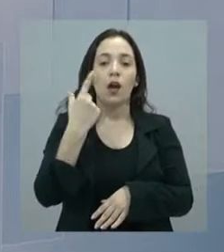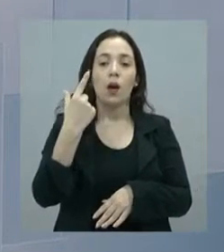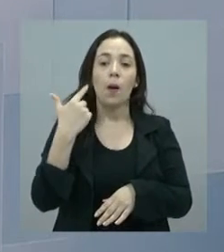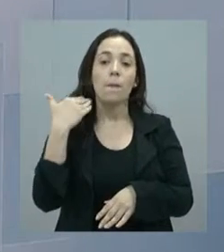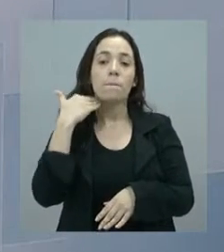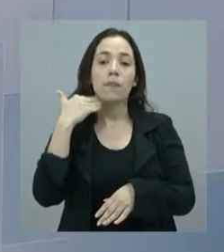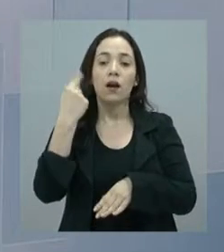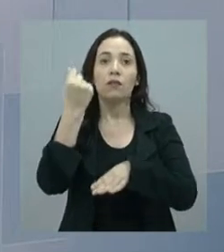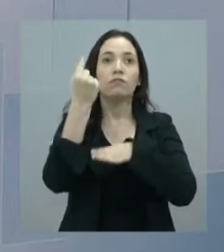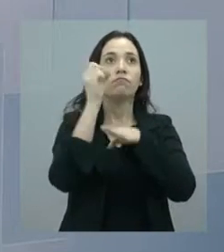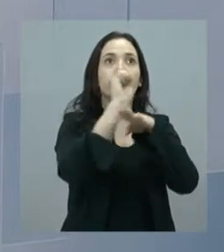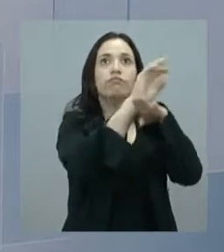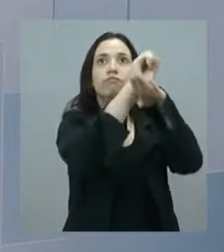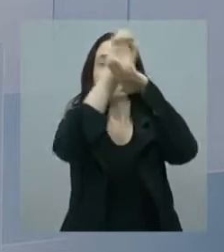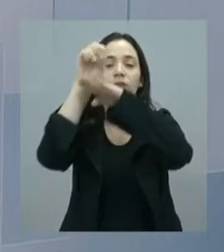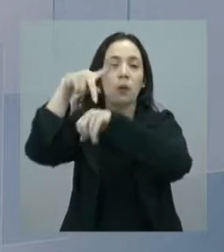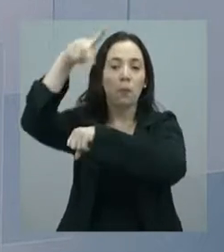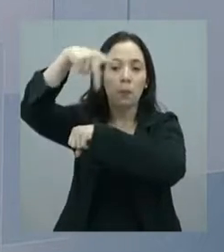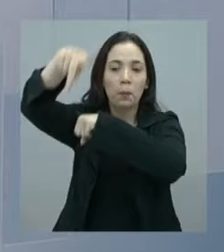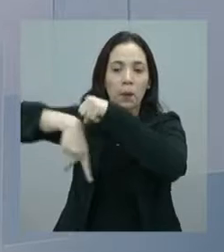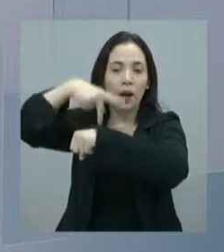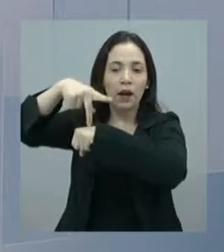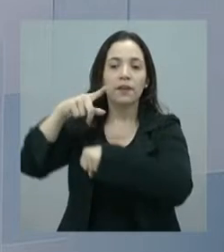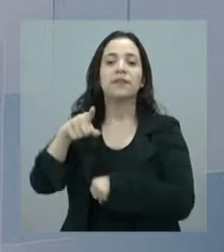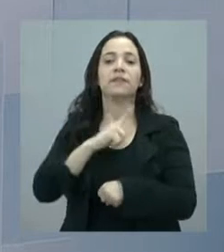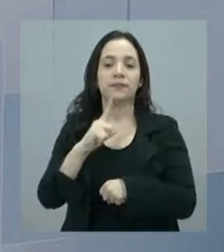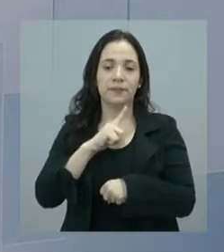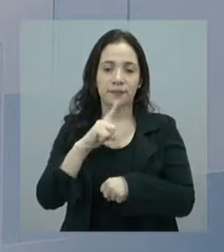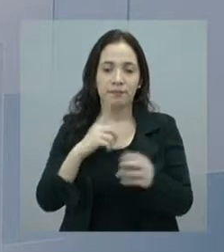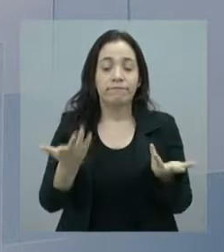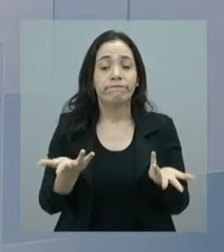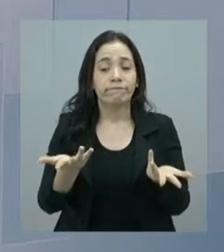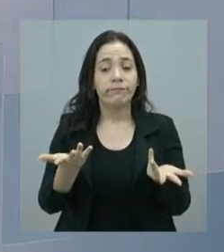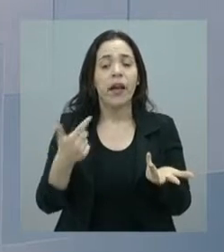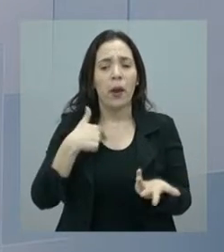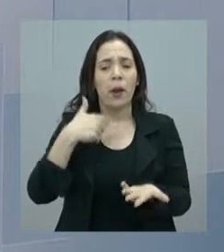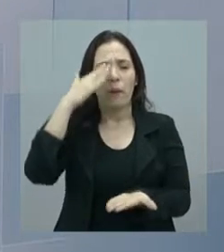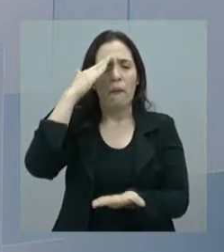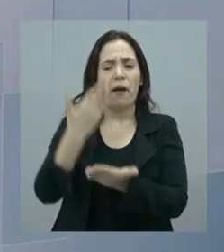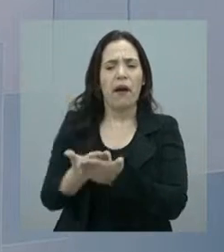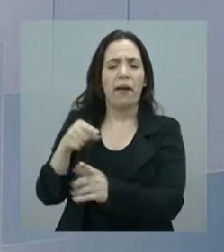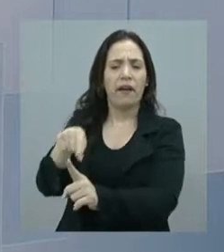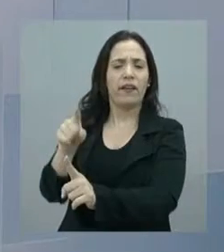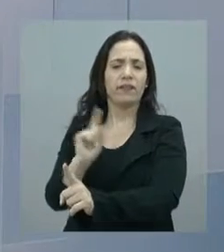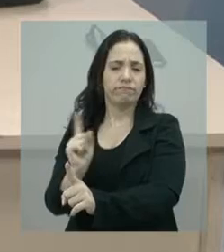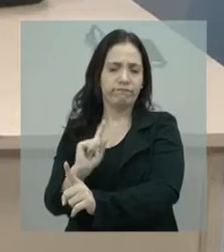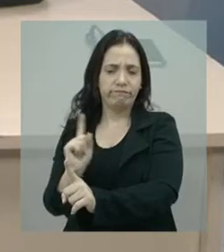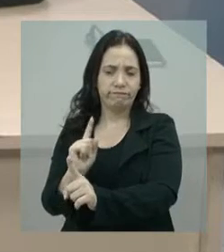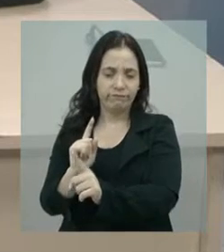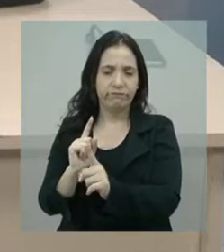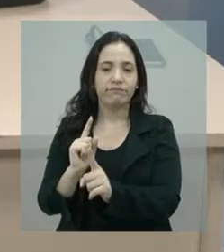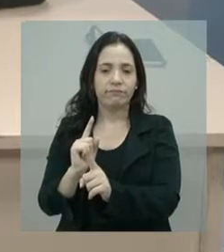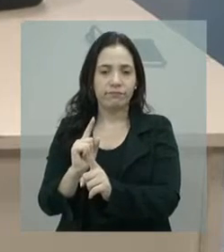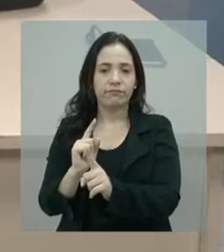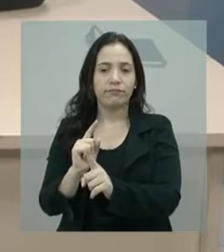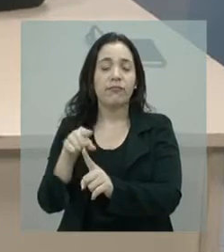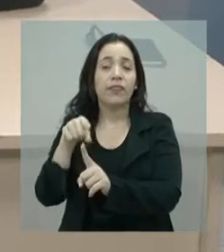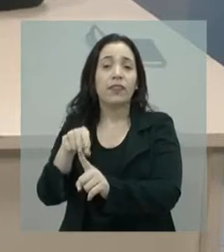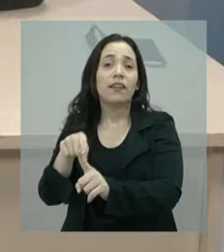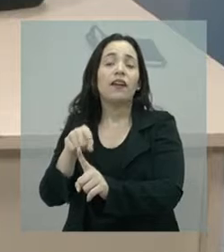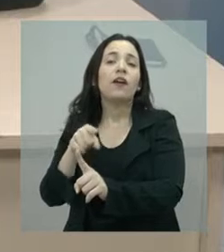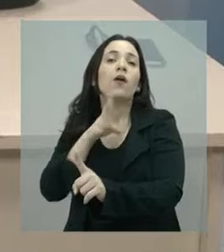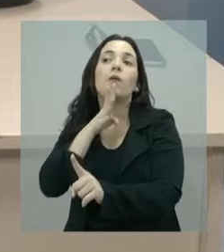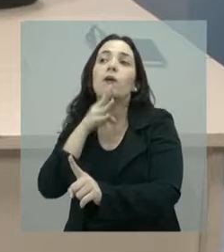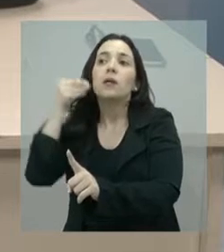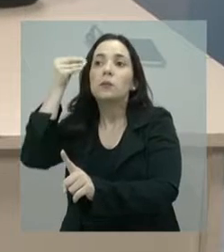parte das agências bancárias dele são em paraísos fiscais. Então, eu não acredito que é uma pessoa que Ele é liberal extremo, né? que vem do sistema,